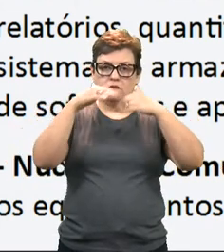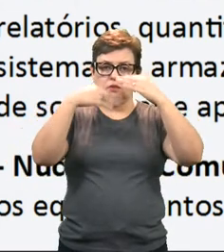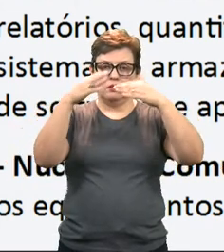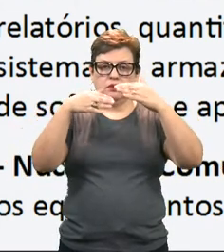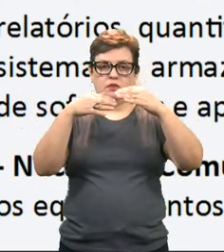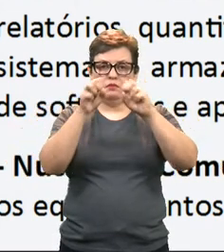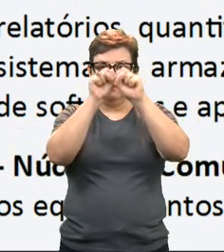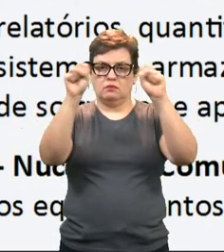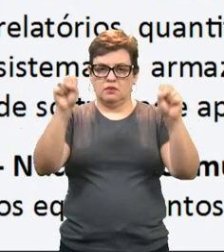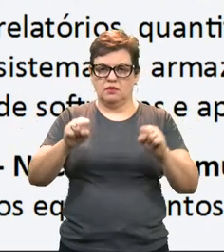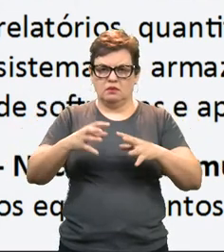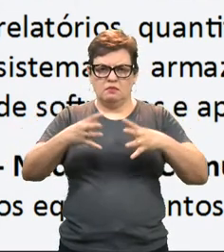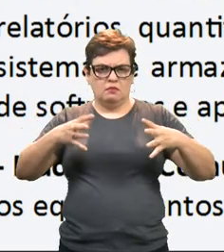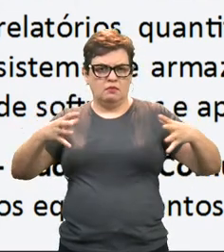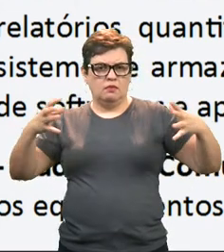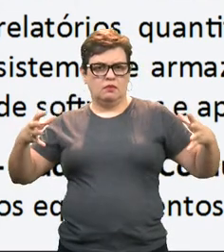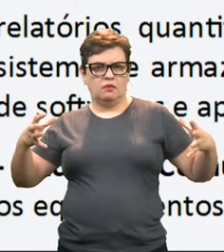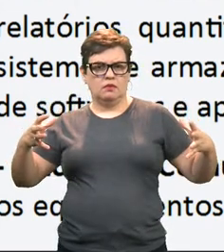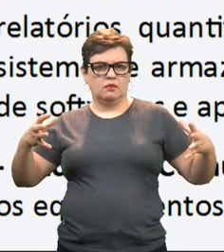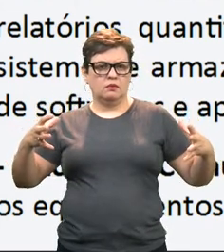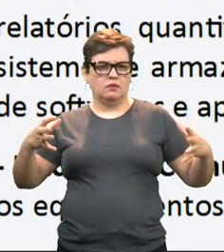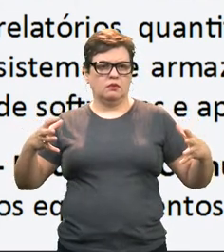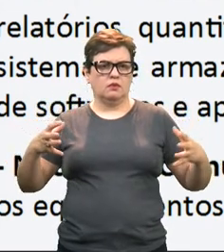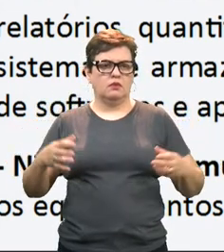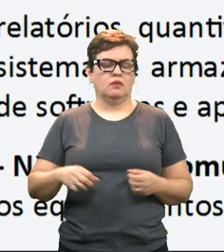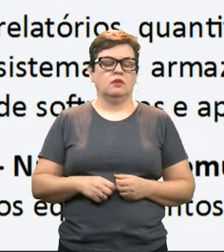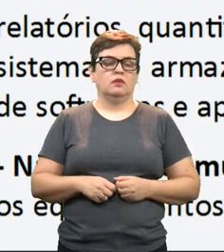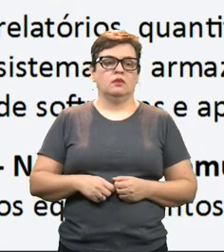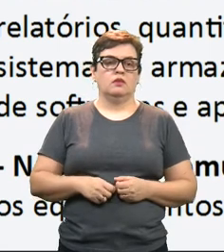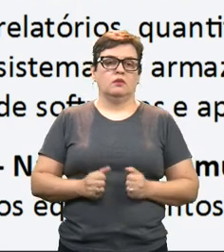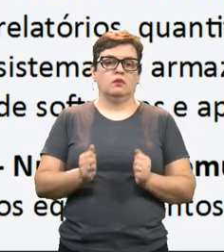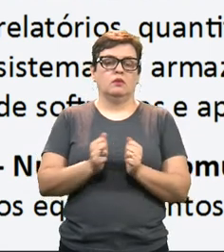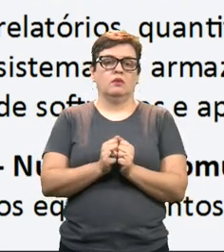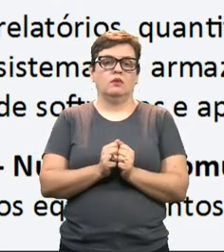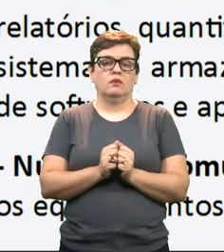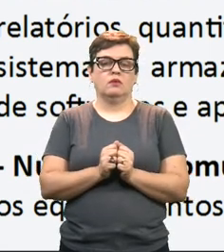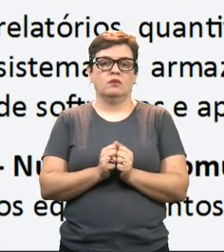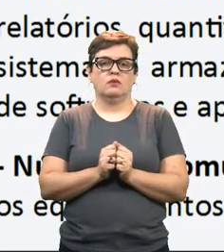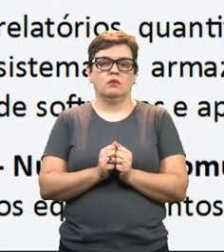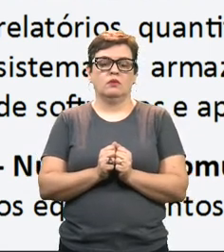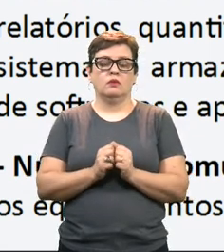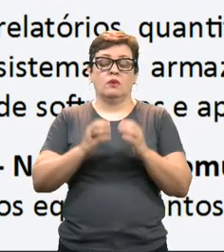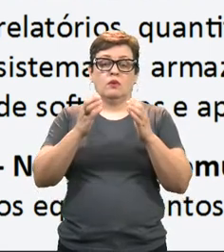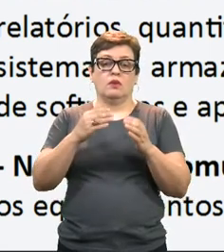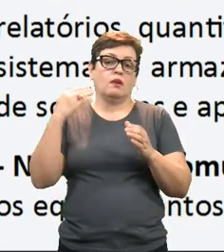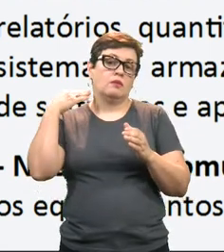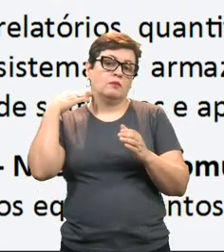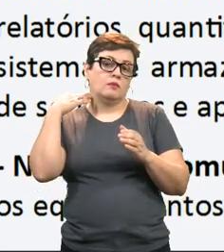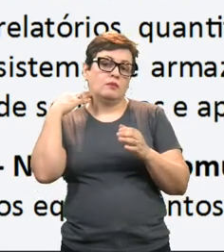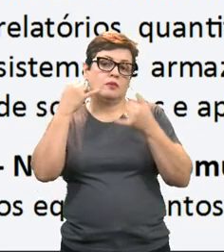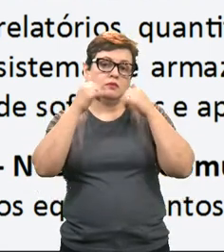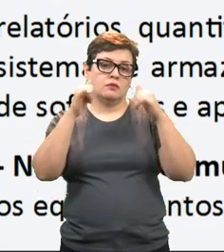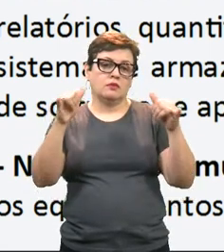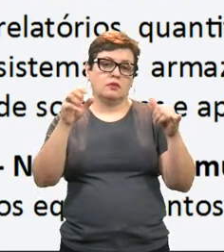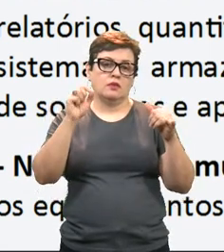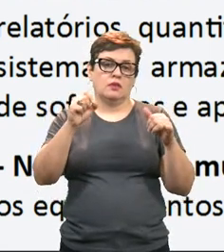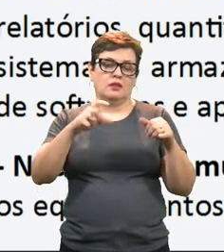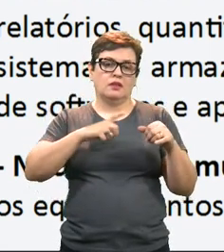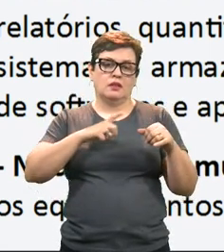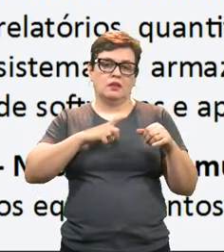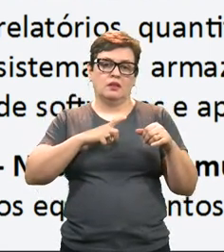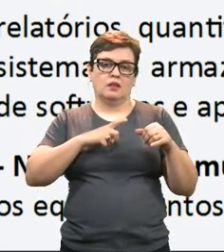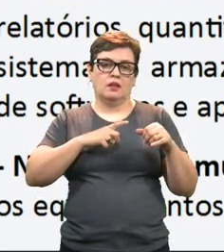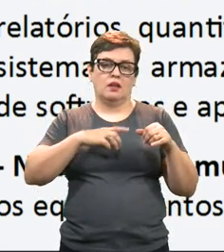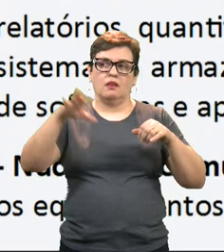cujo objetivo é desenvolver um sistema ampliado de banco de informações que permita cruzamento de dados